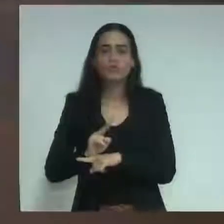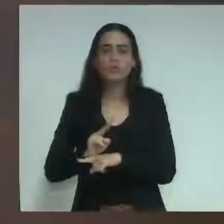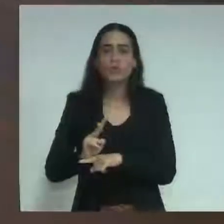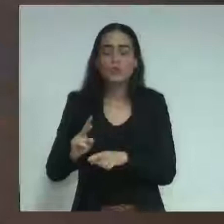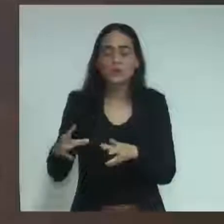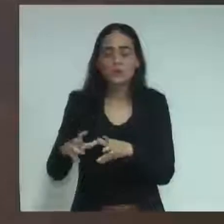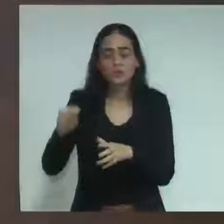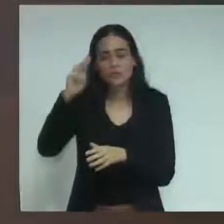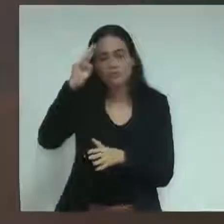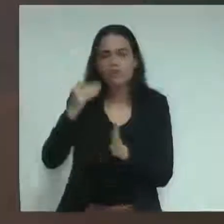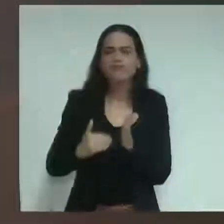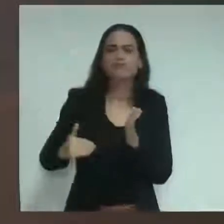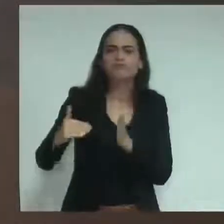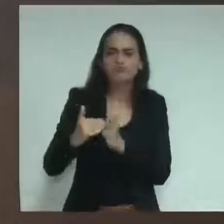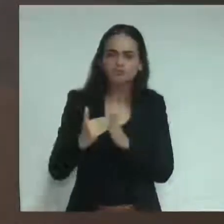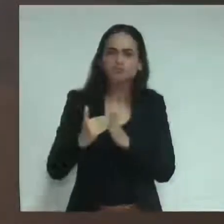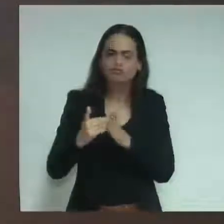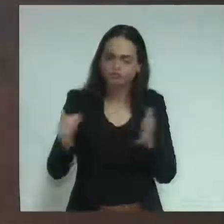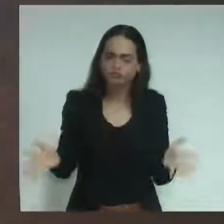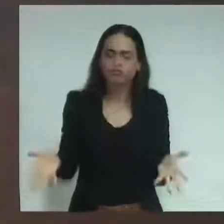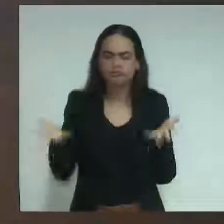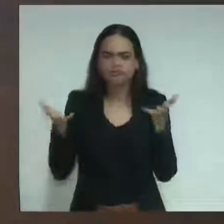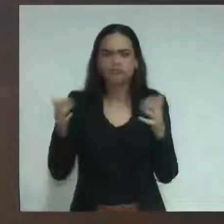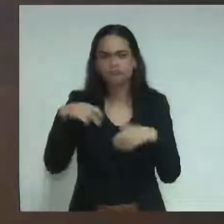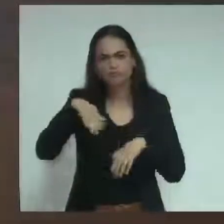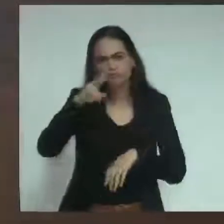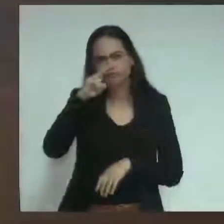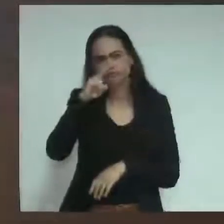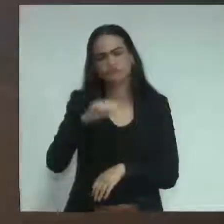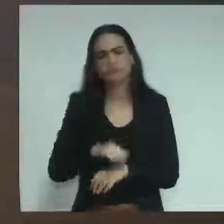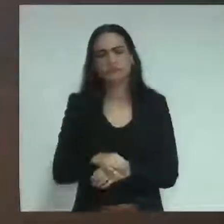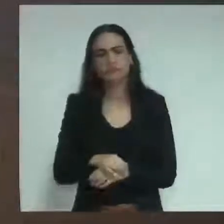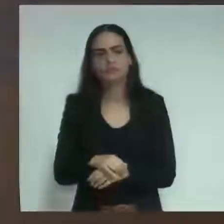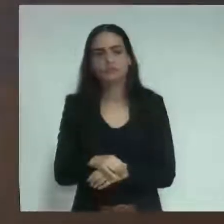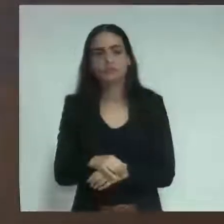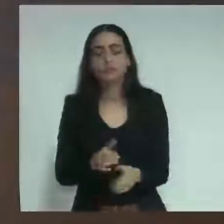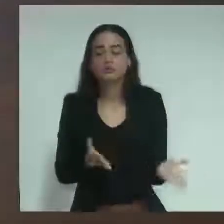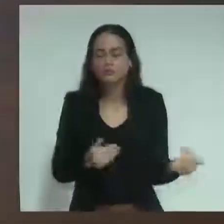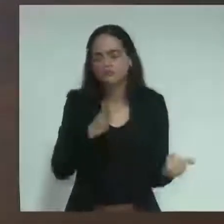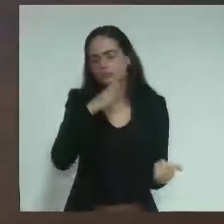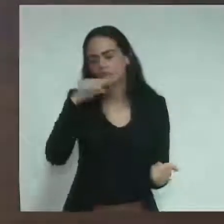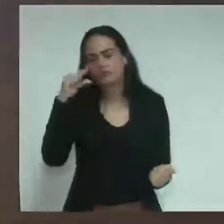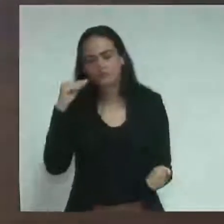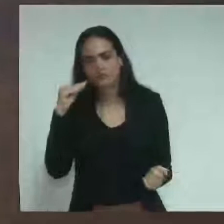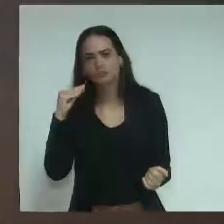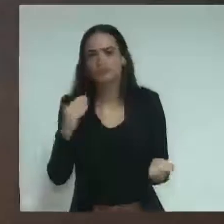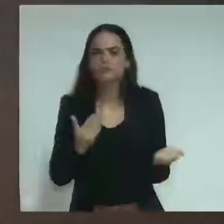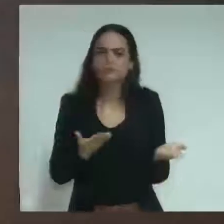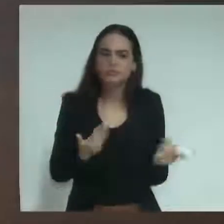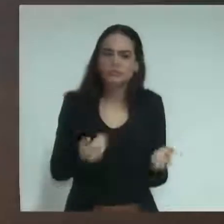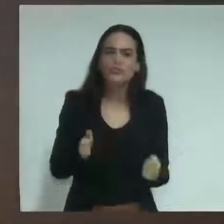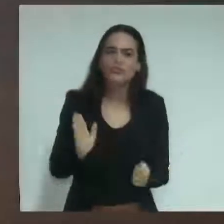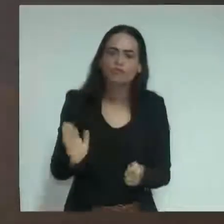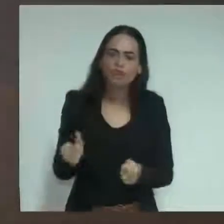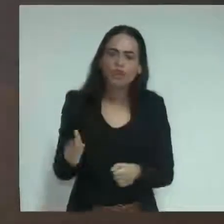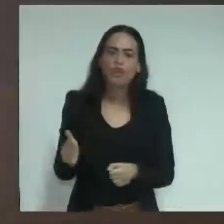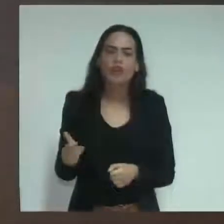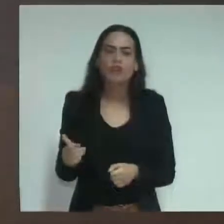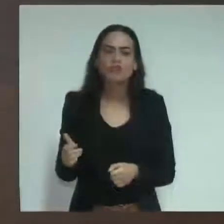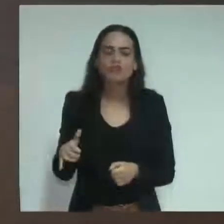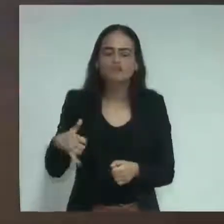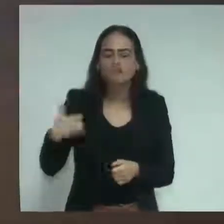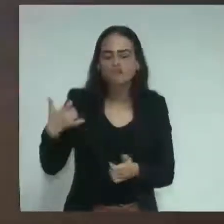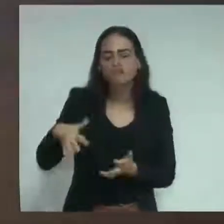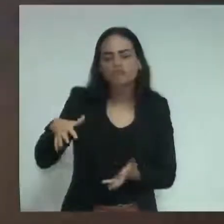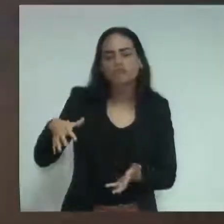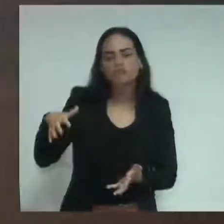jovem com criança, o jovem adolescente, o jovem de verdade e o jovem há algum tempo, não é? Que esses jovens continuem com